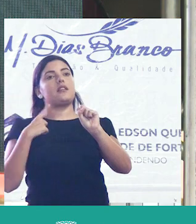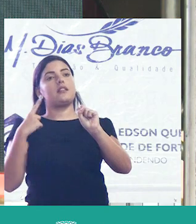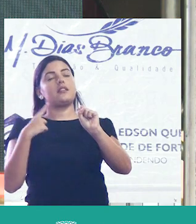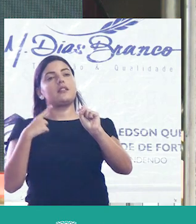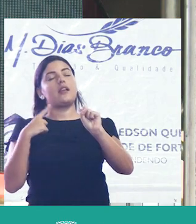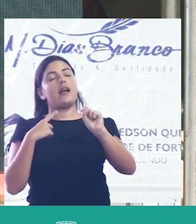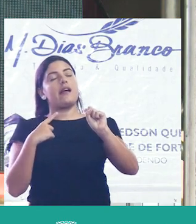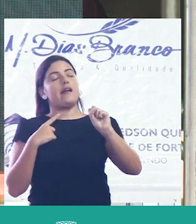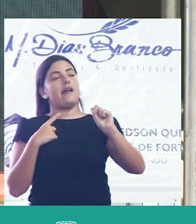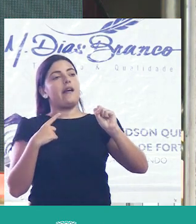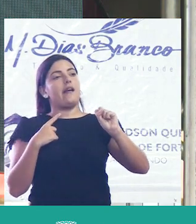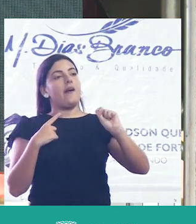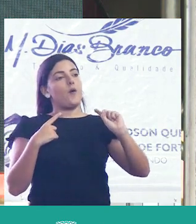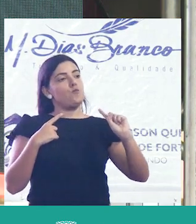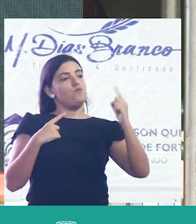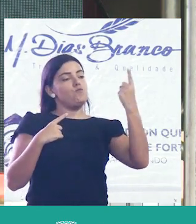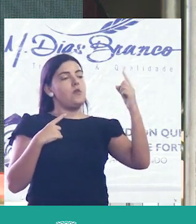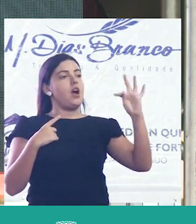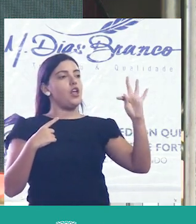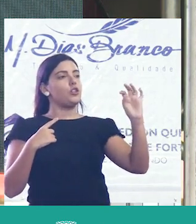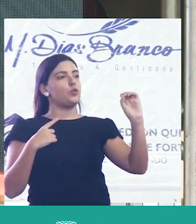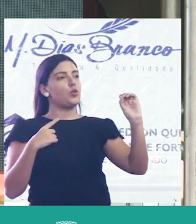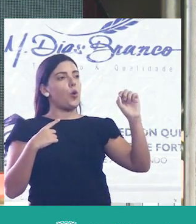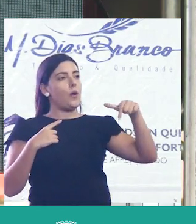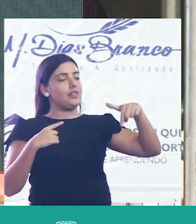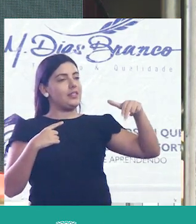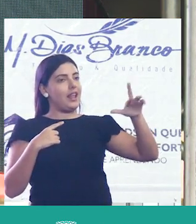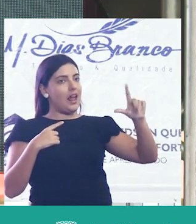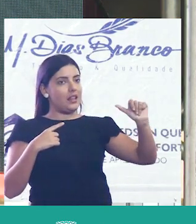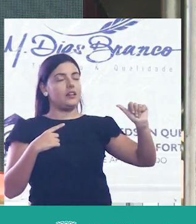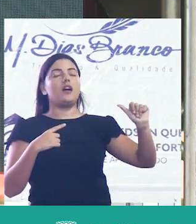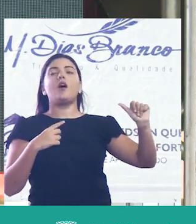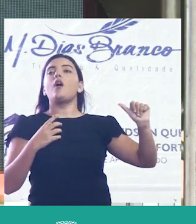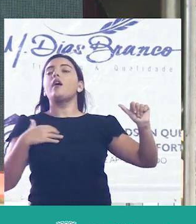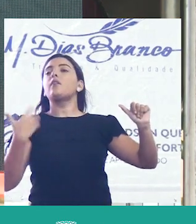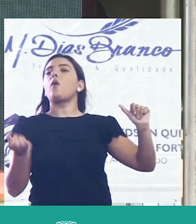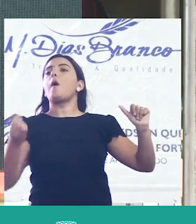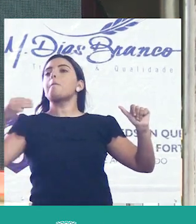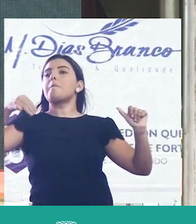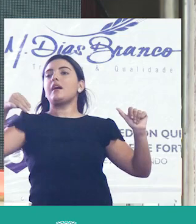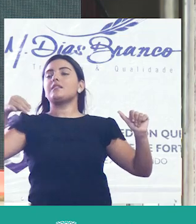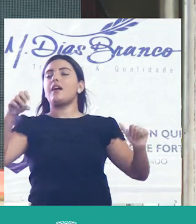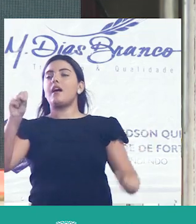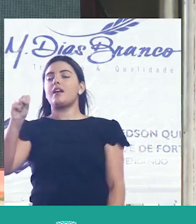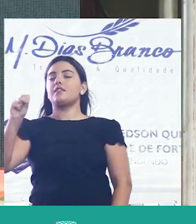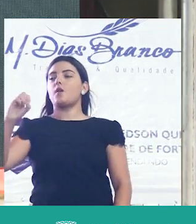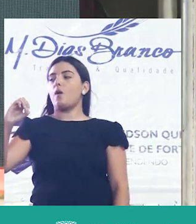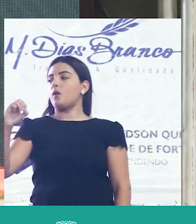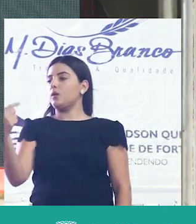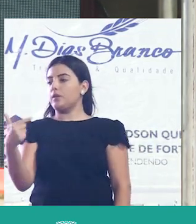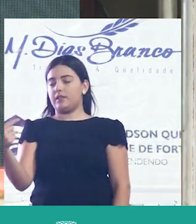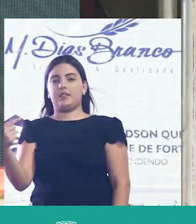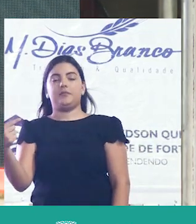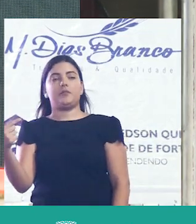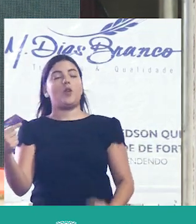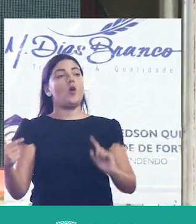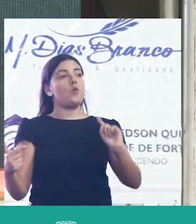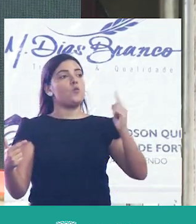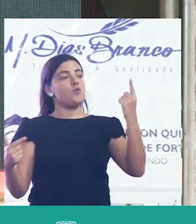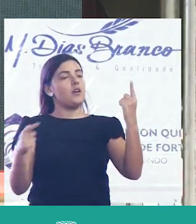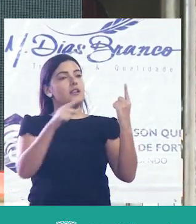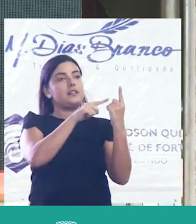da calcocita, 1 tonelada, e quer saber a massa do SO2. Lembrando que 1